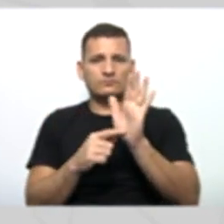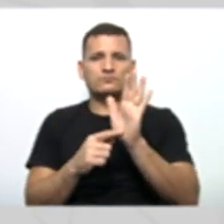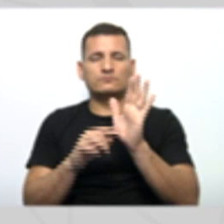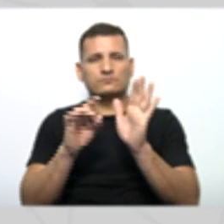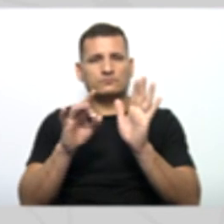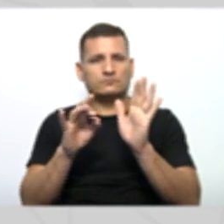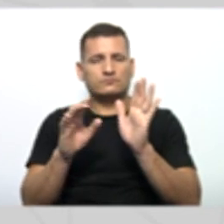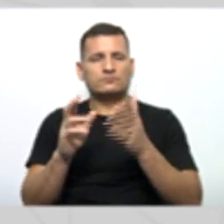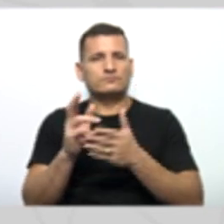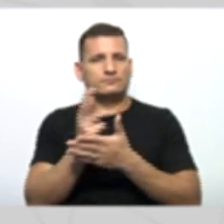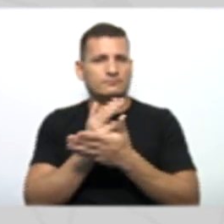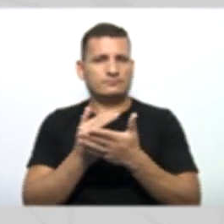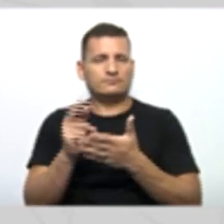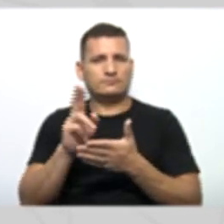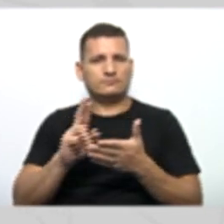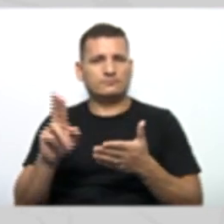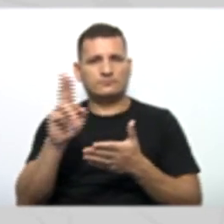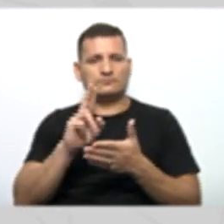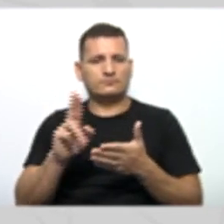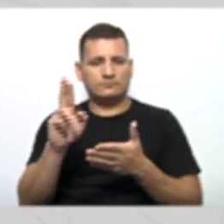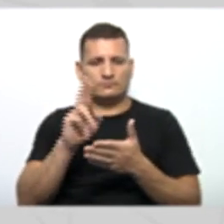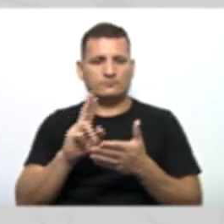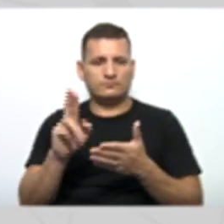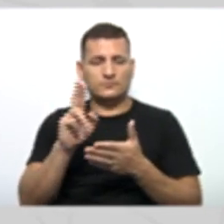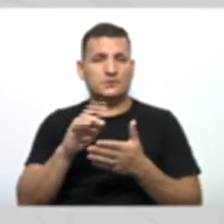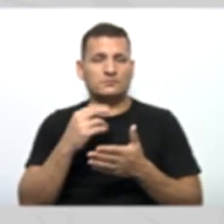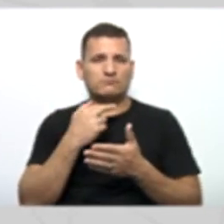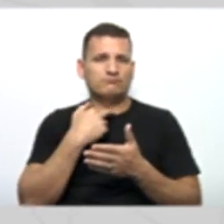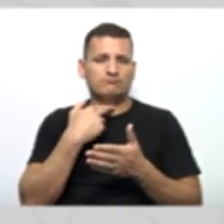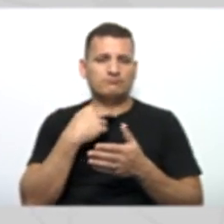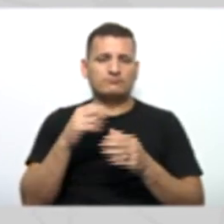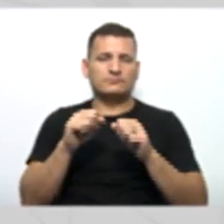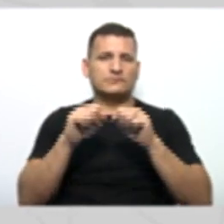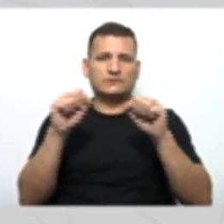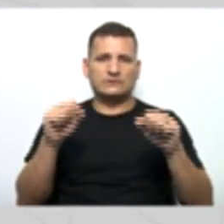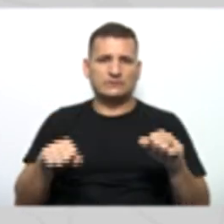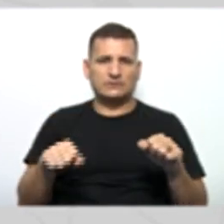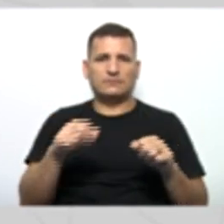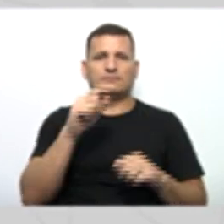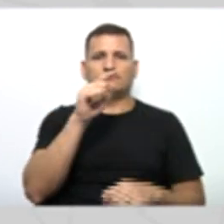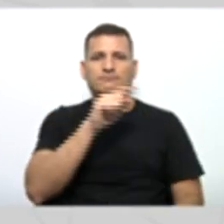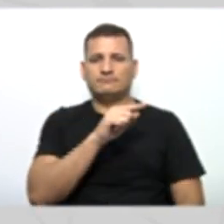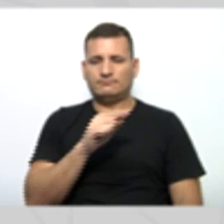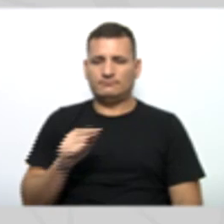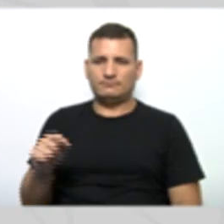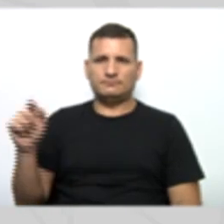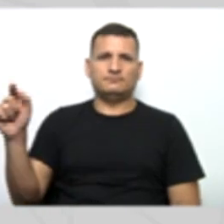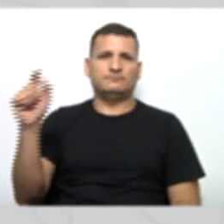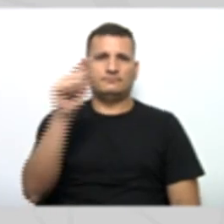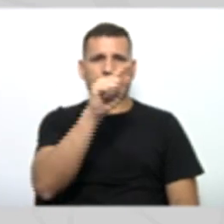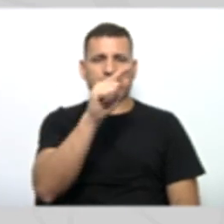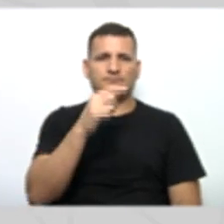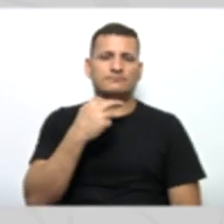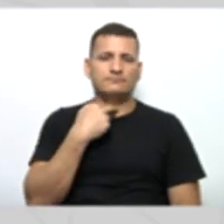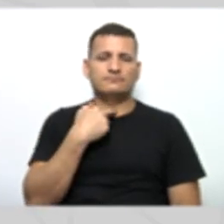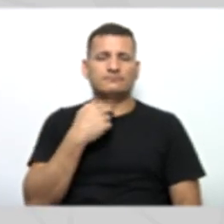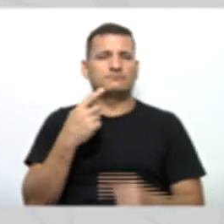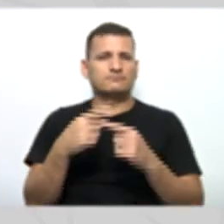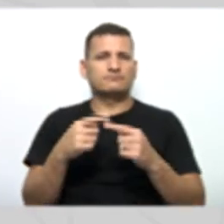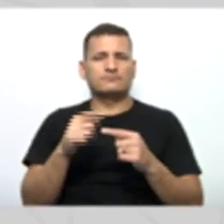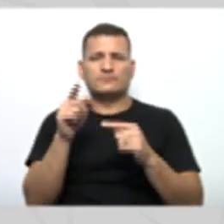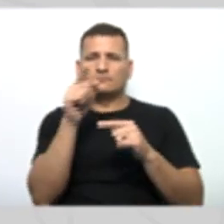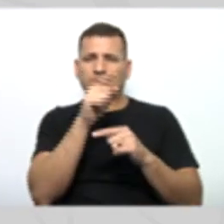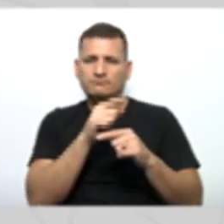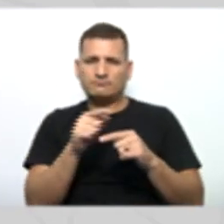não poderia fechar esse sistema assim, ó. Poderia? Não. Isso daqui é uma parte só do